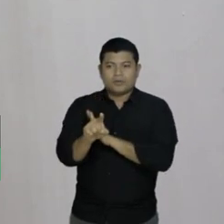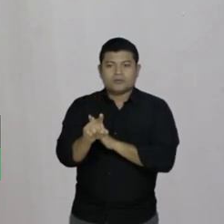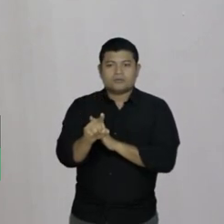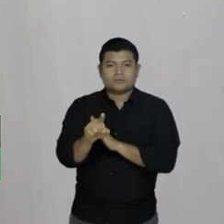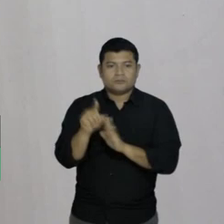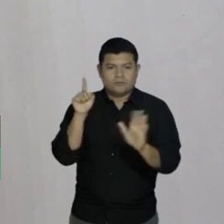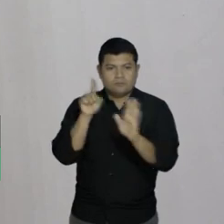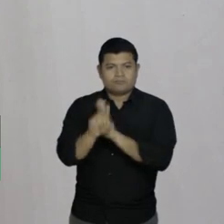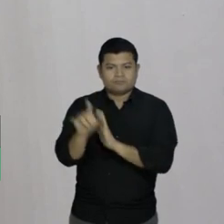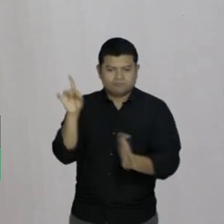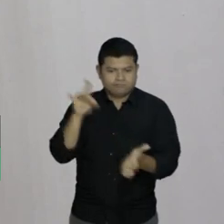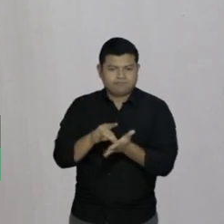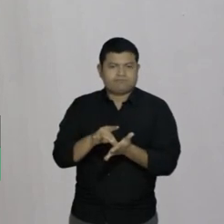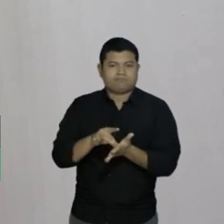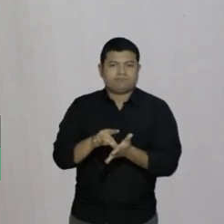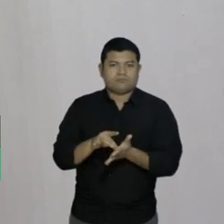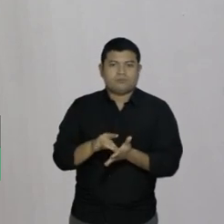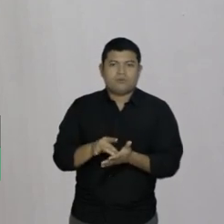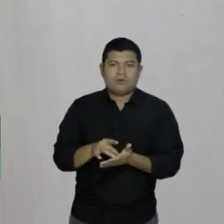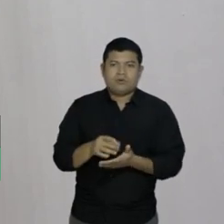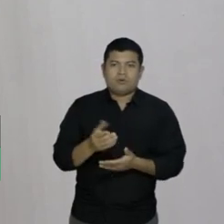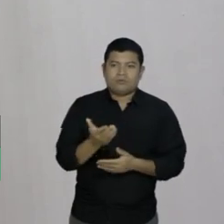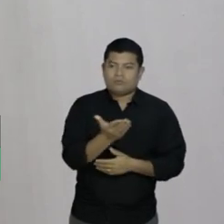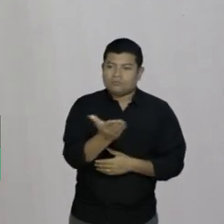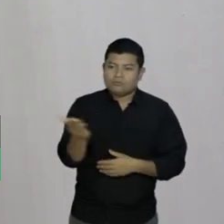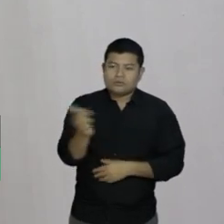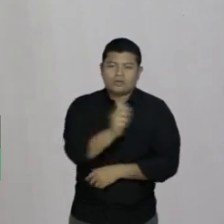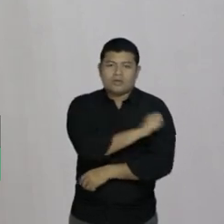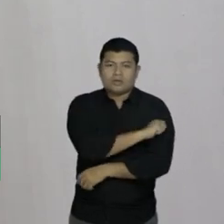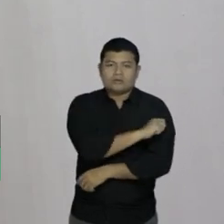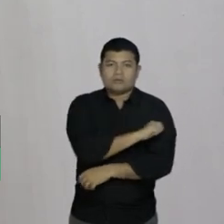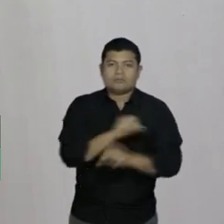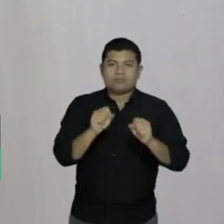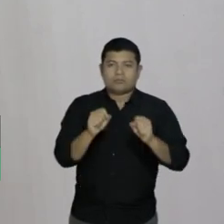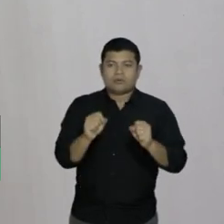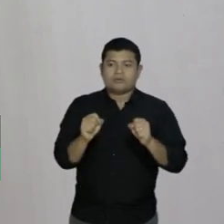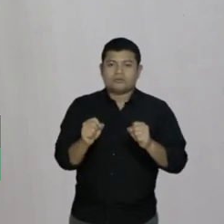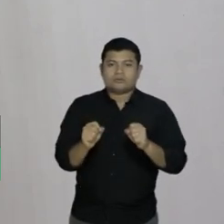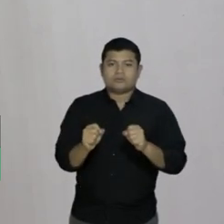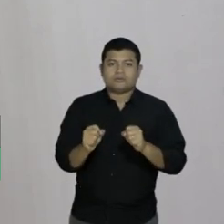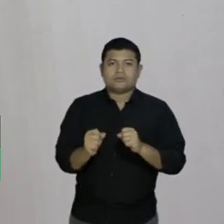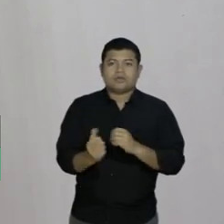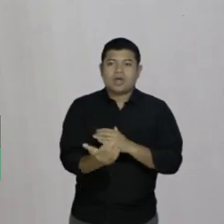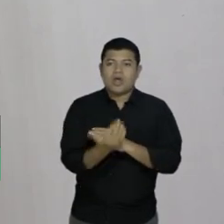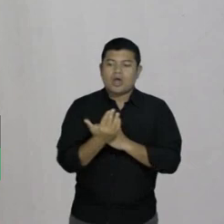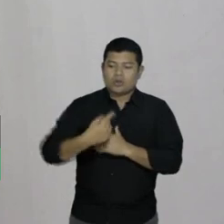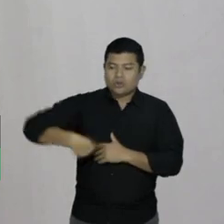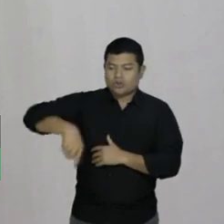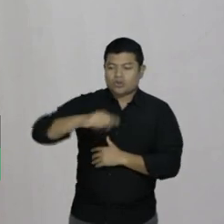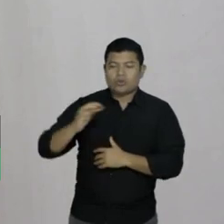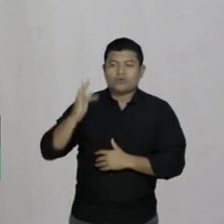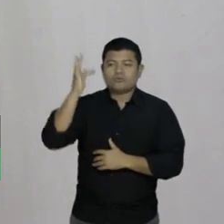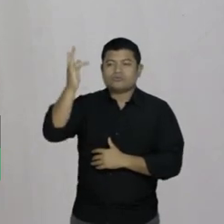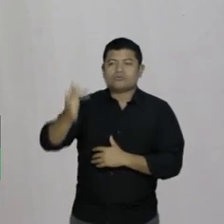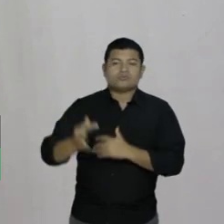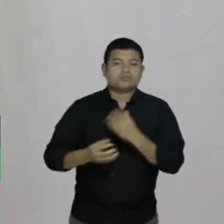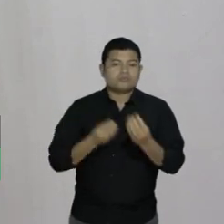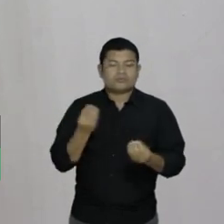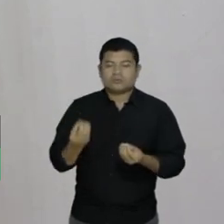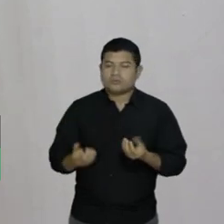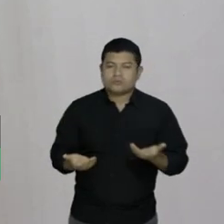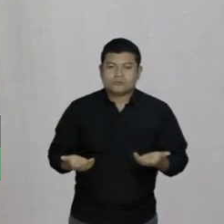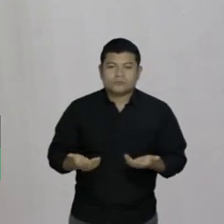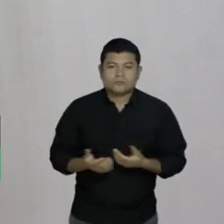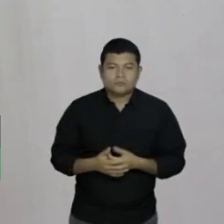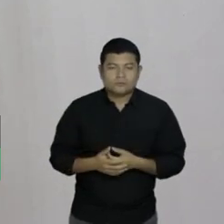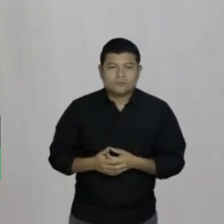O que é que vocês estudante pode fazer por nós no futuro o que é que vocês vão nos devolver enquanto sociedade